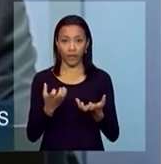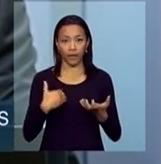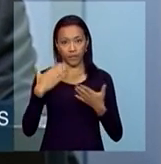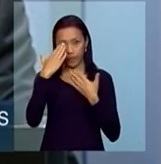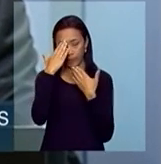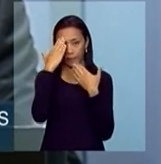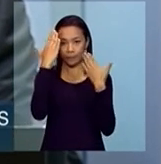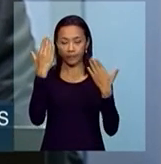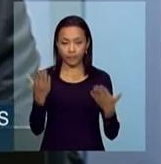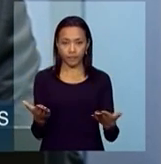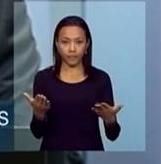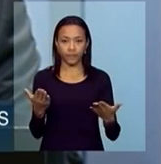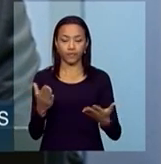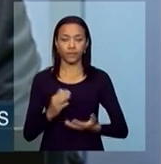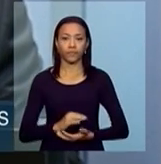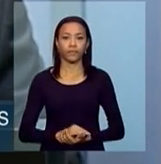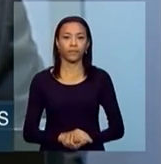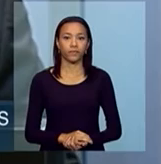agradecer